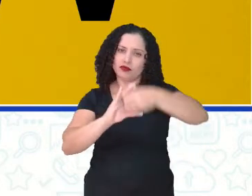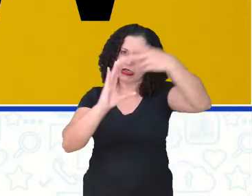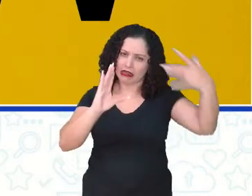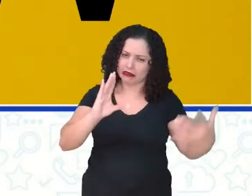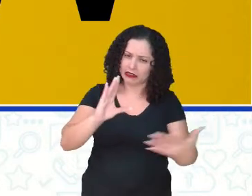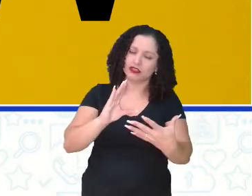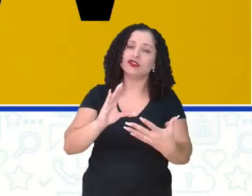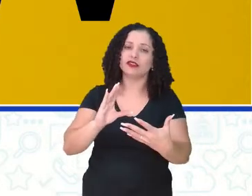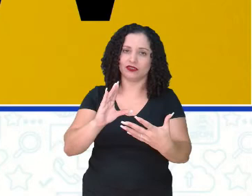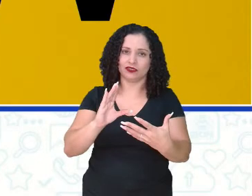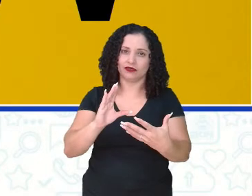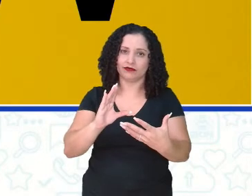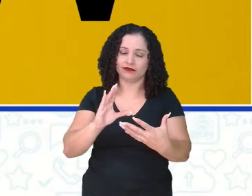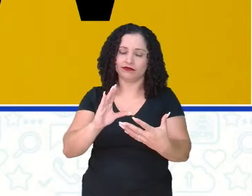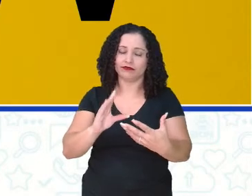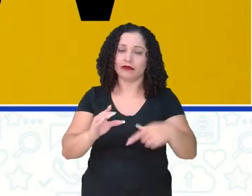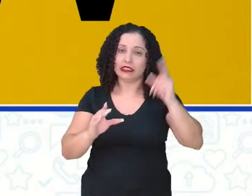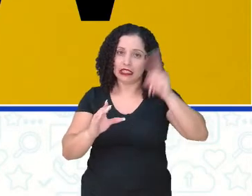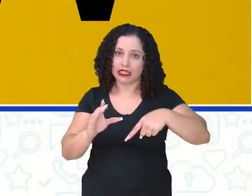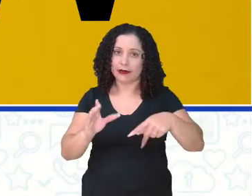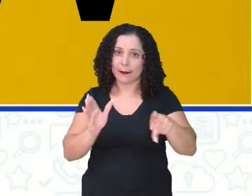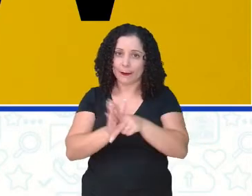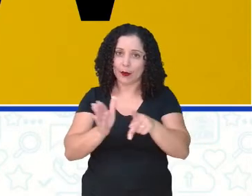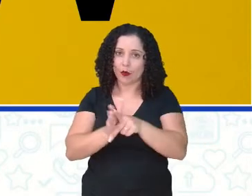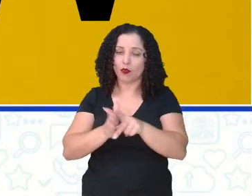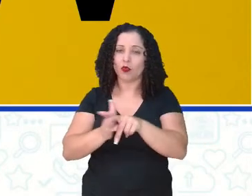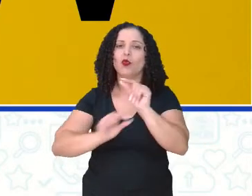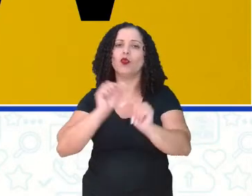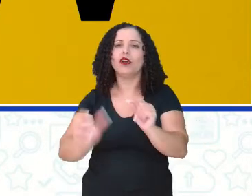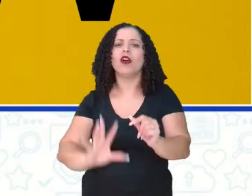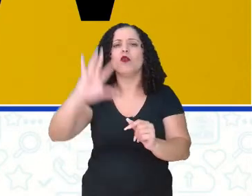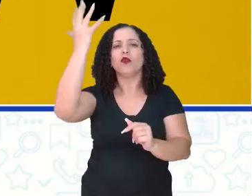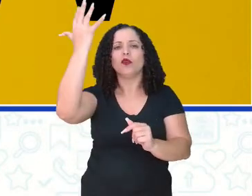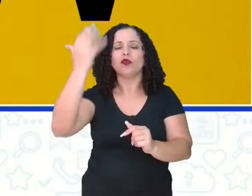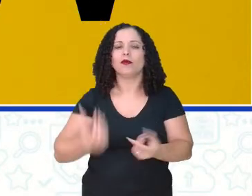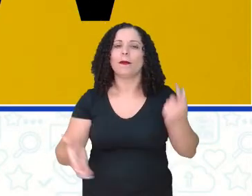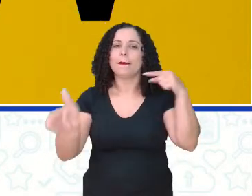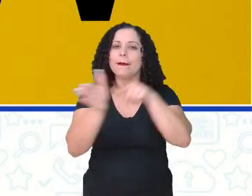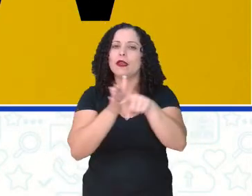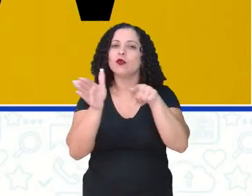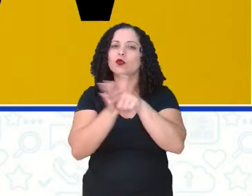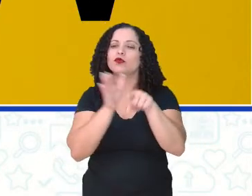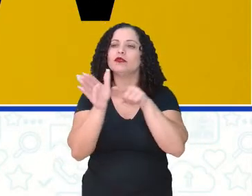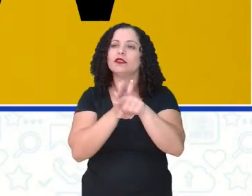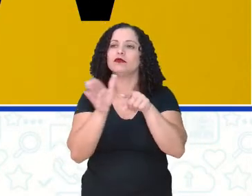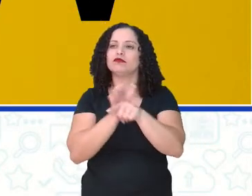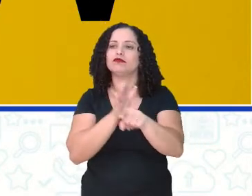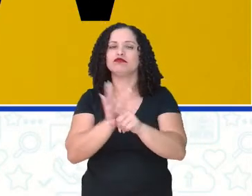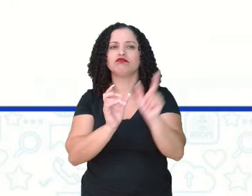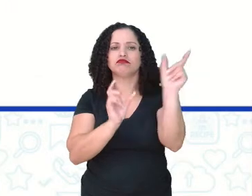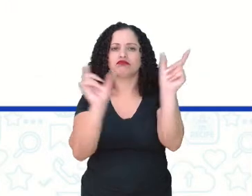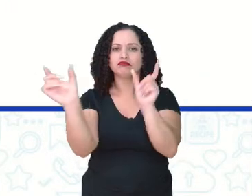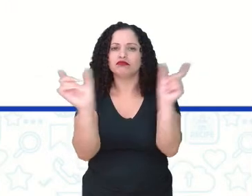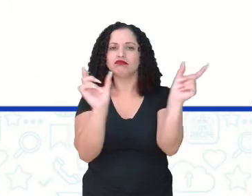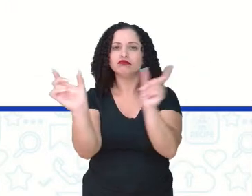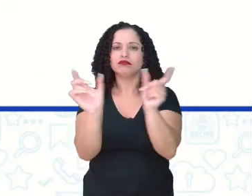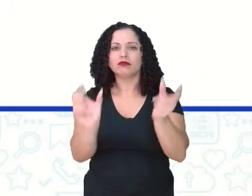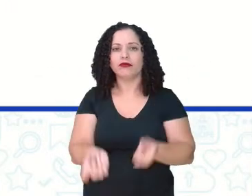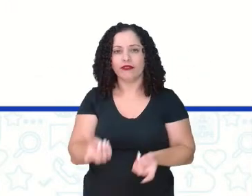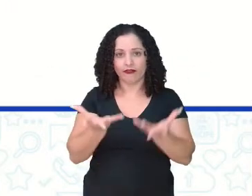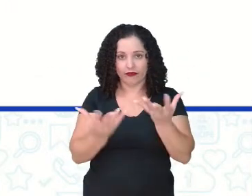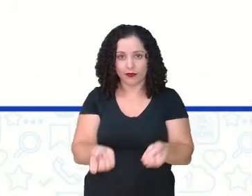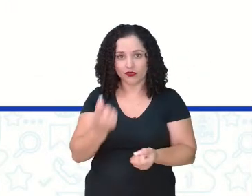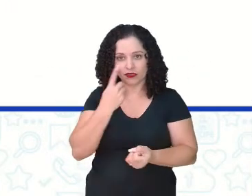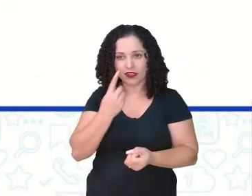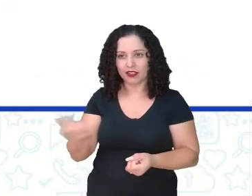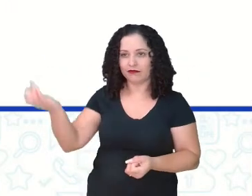E se for advérbio, vai trabalhar circunstâncias, né? Perguntando por extensões ou por graus. Vamos lá ver como é que isso